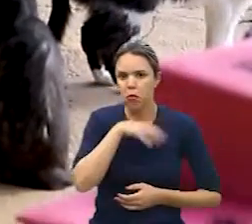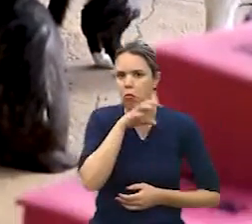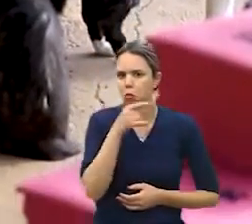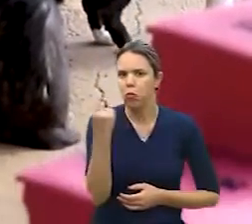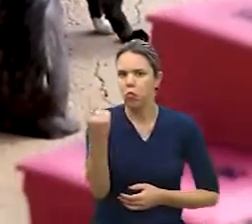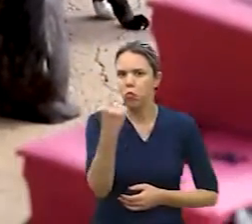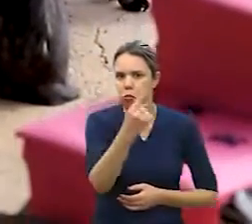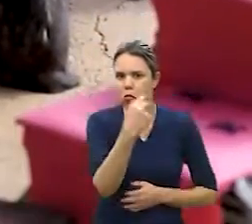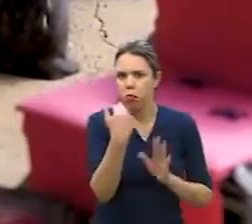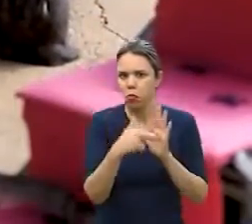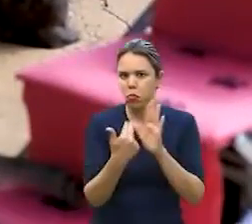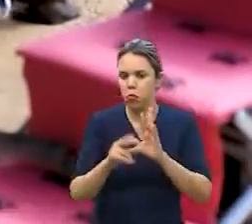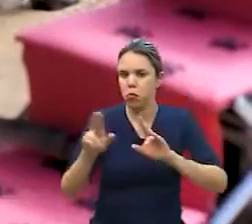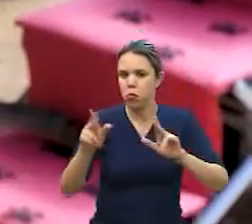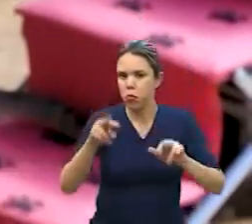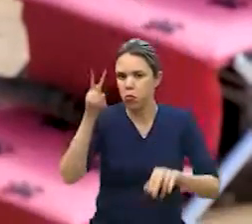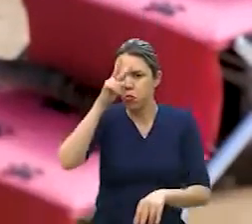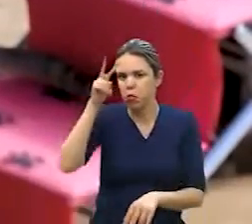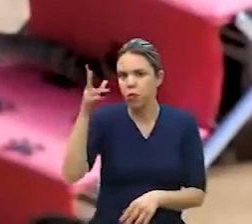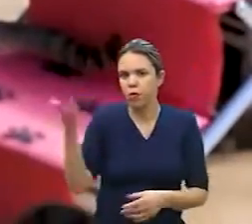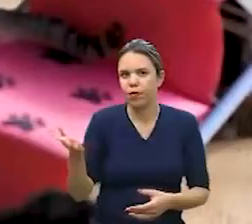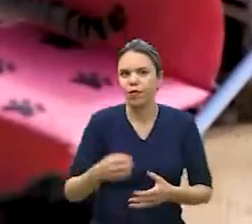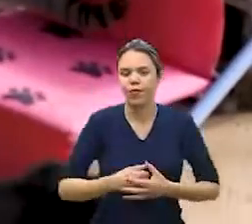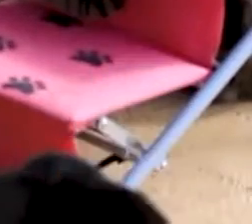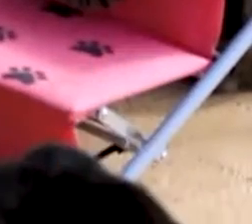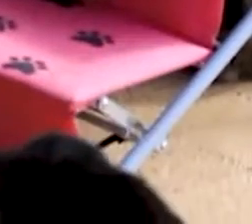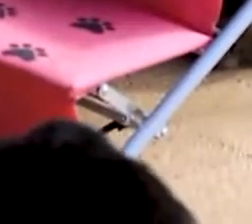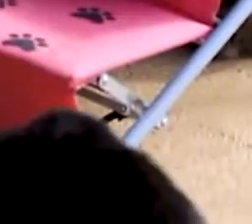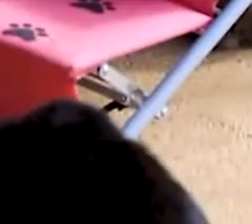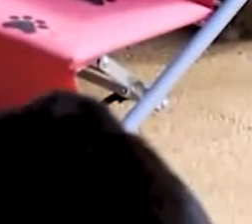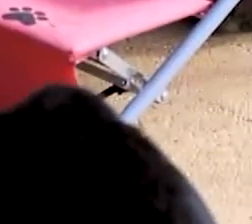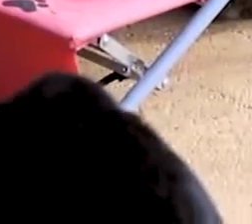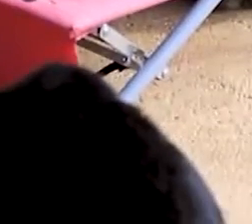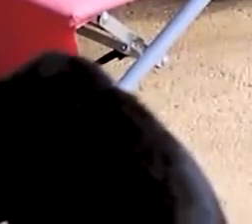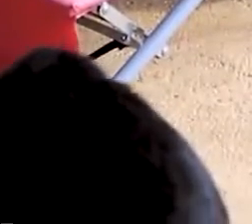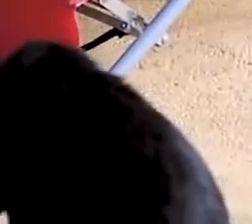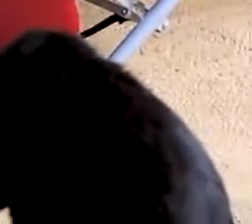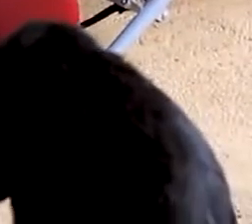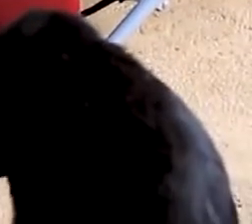...2.500 animais. Cada um tem seu nome e uma história.